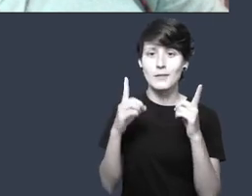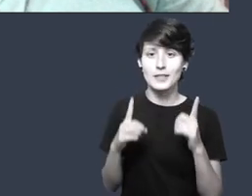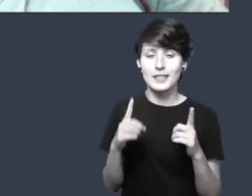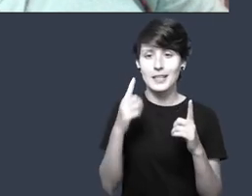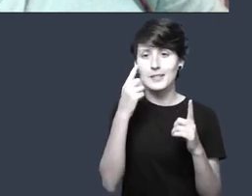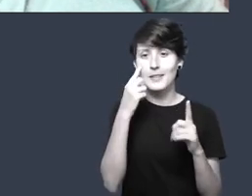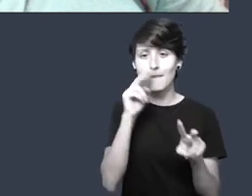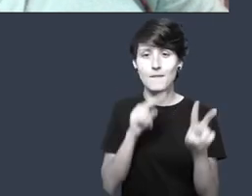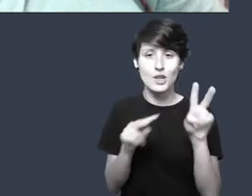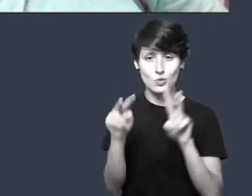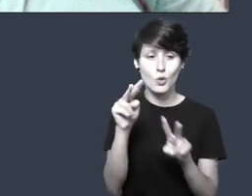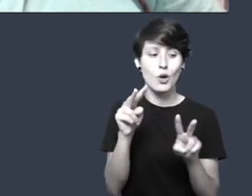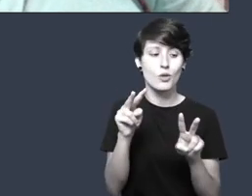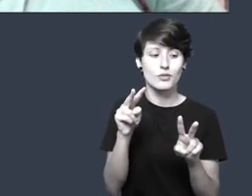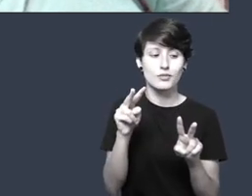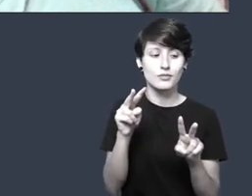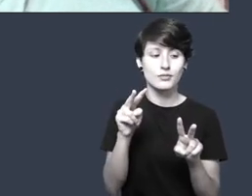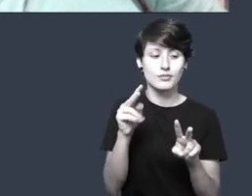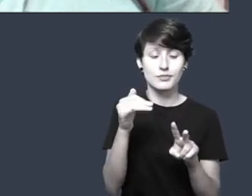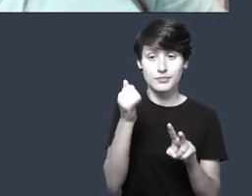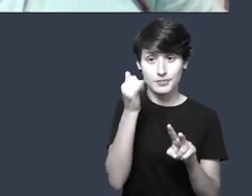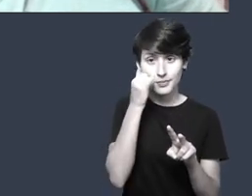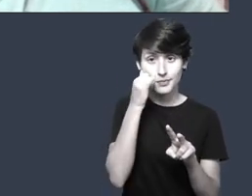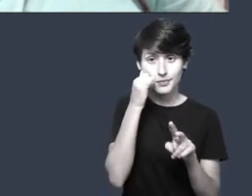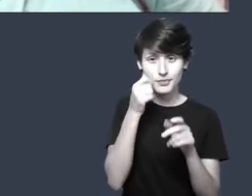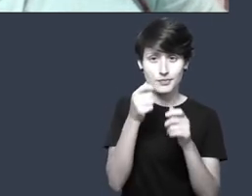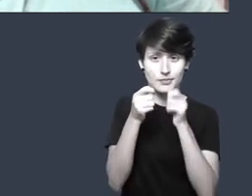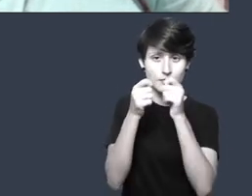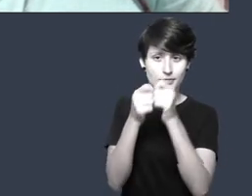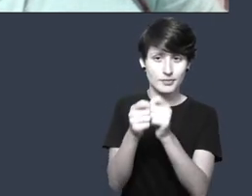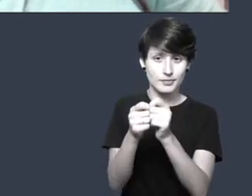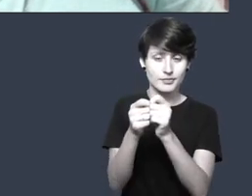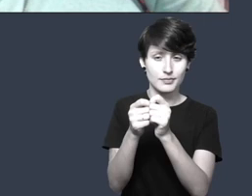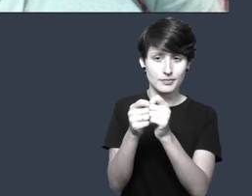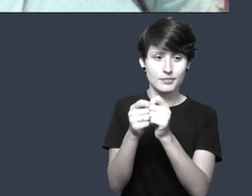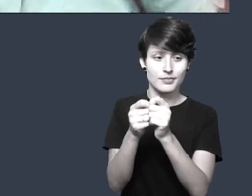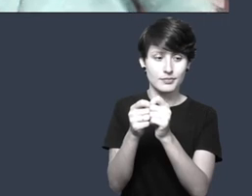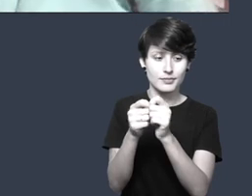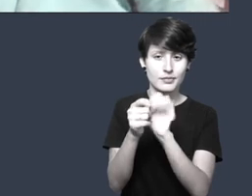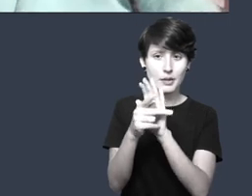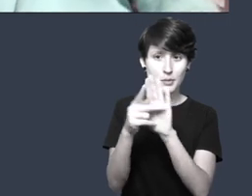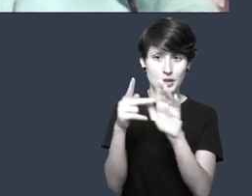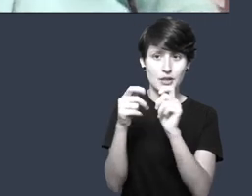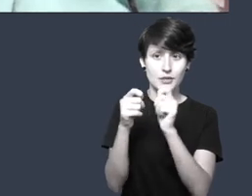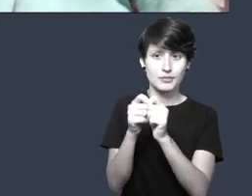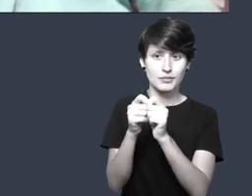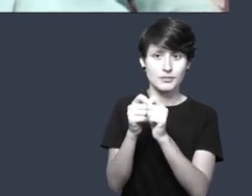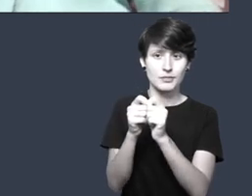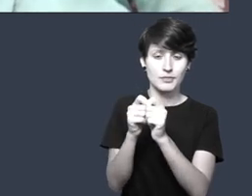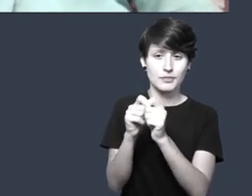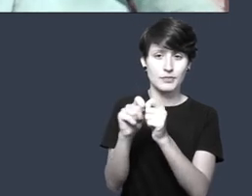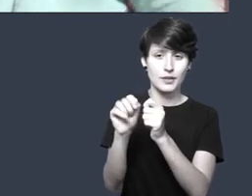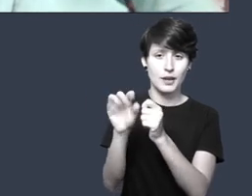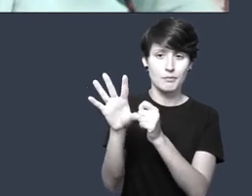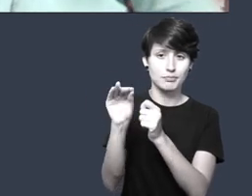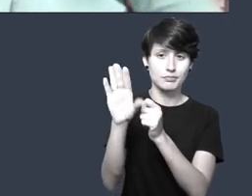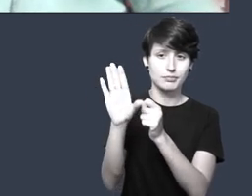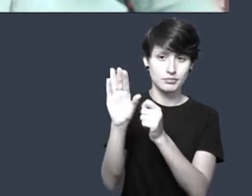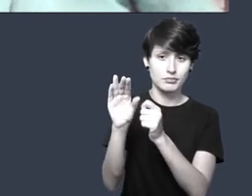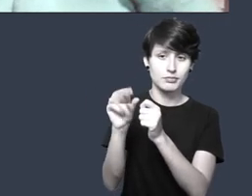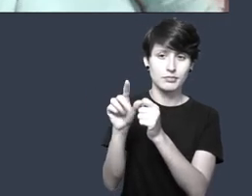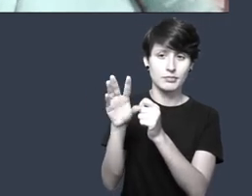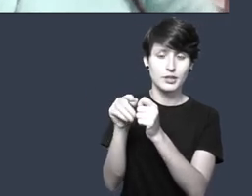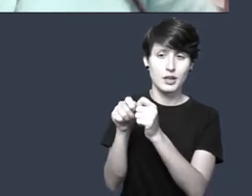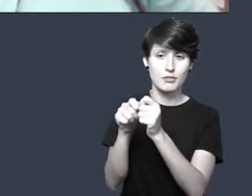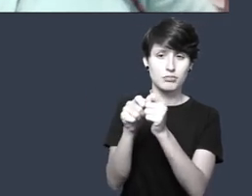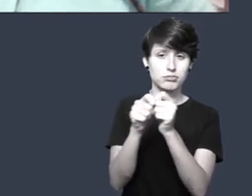você pegava o seu celular, abria esse aplicativo e aí você tirava assim uma foto, sei lá, 360 do seu,